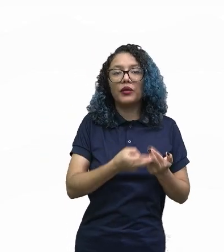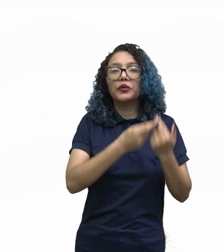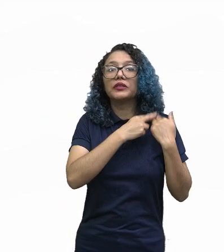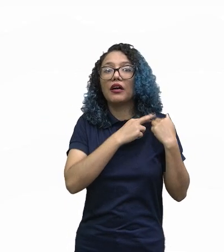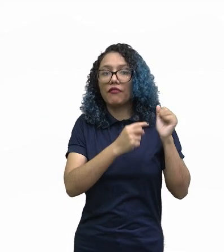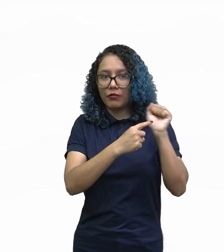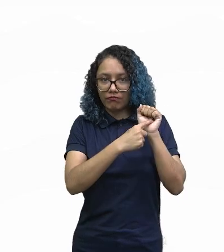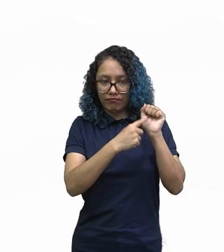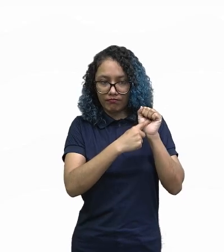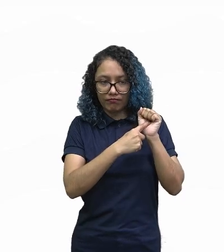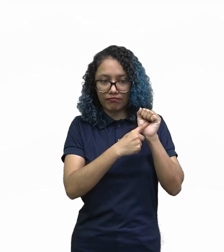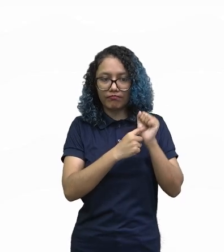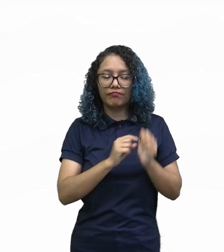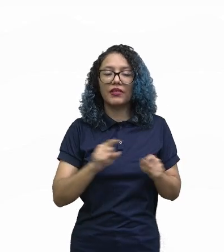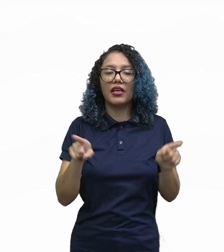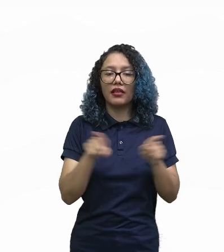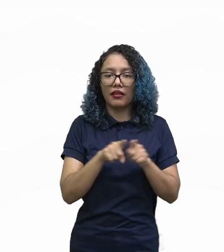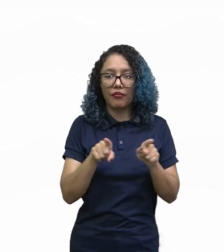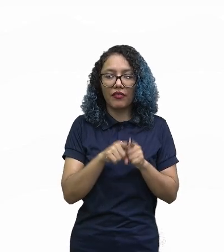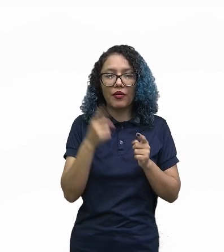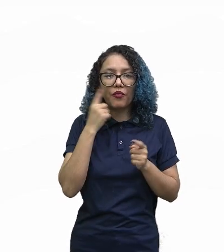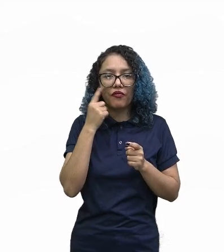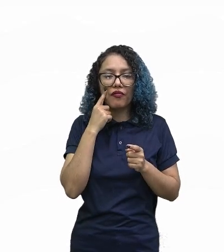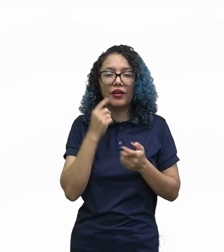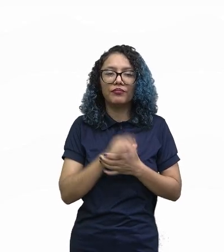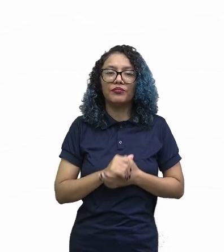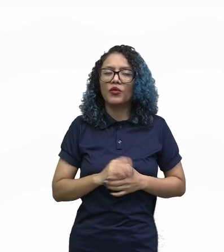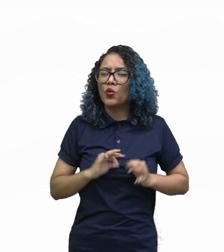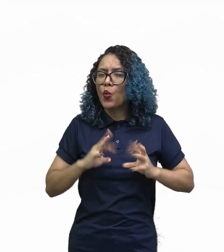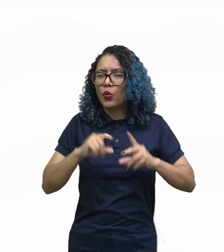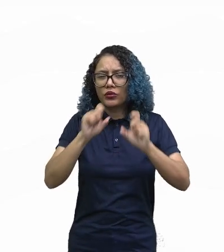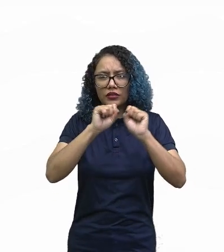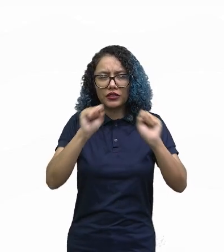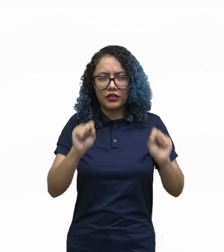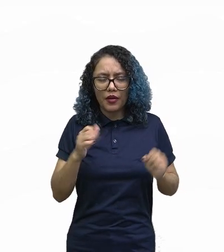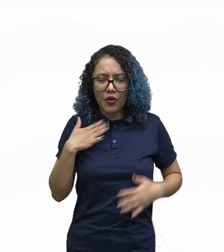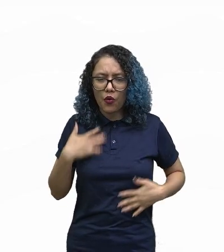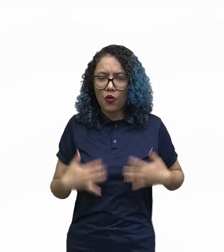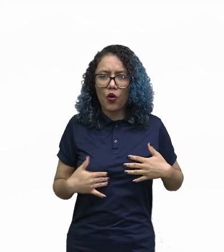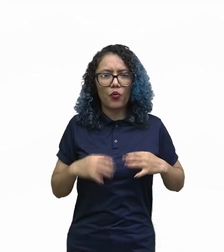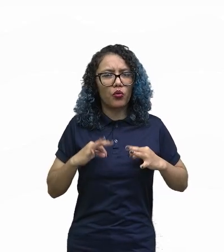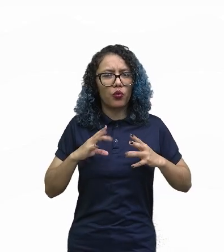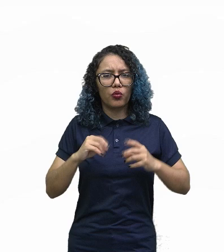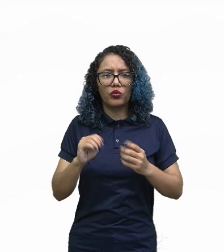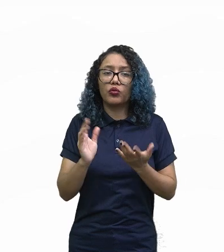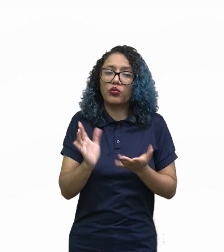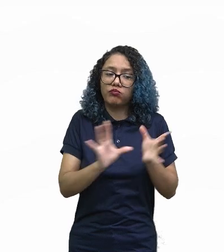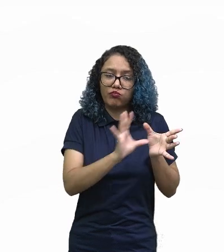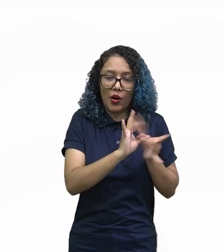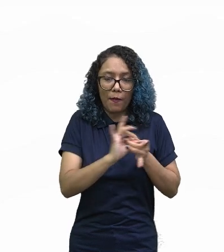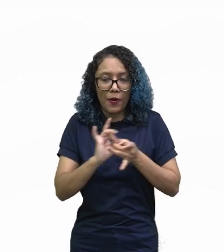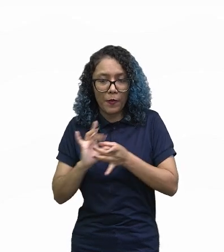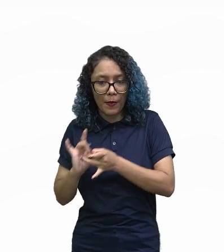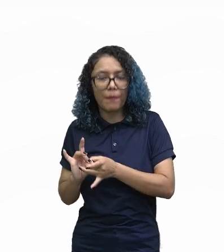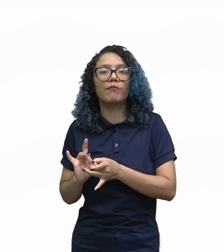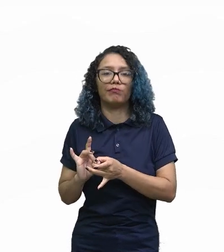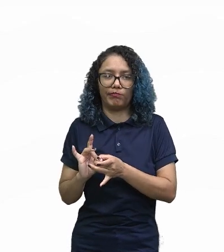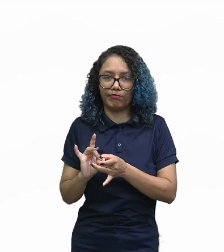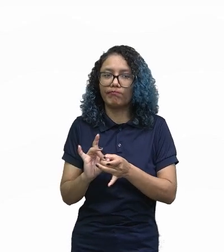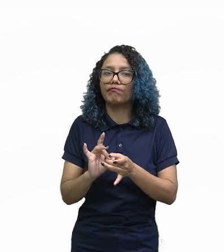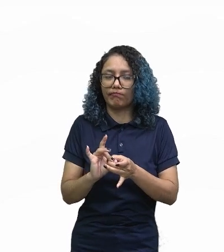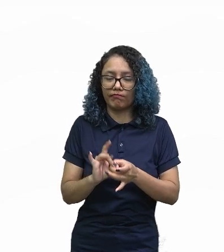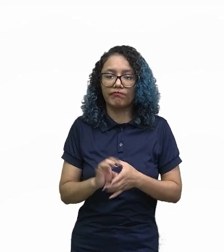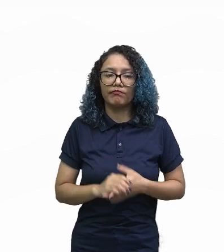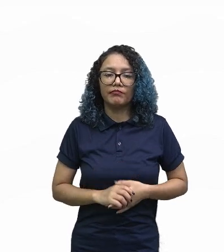relação dos sistemas. A gente vai entender que todos os sistemas do nosso corpo, eles estão ali, de alguma forma, interligados, né? Então, a